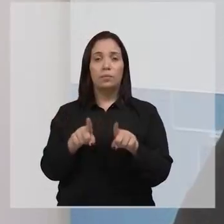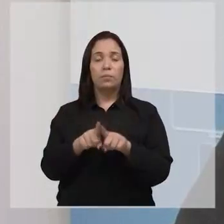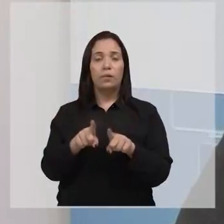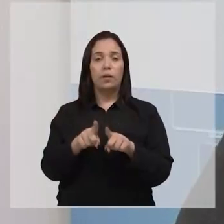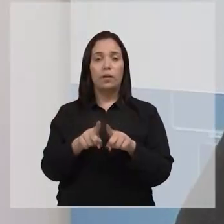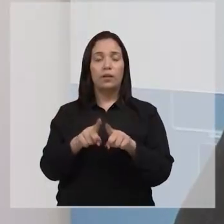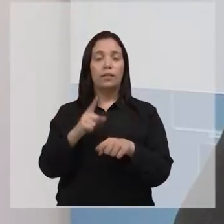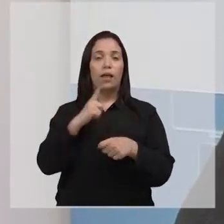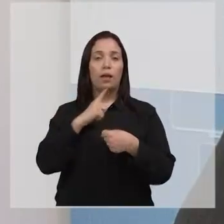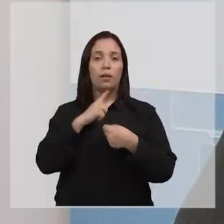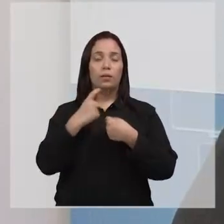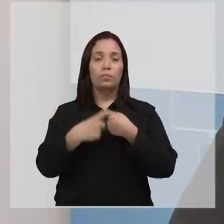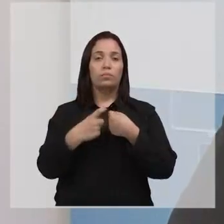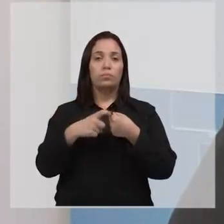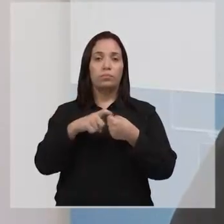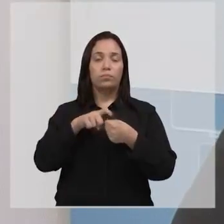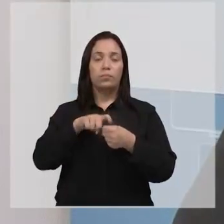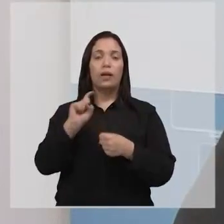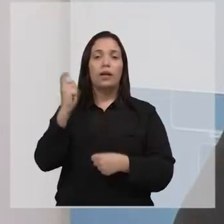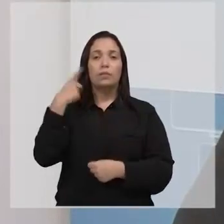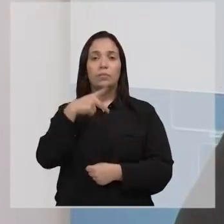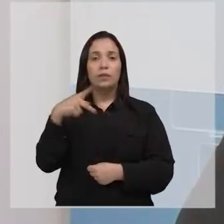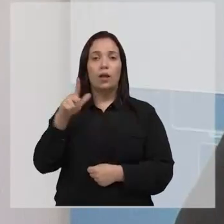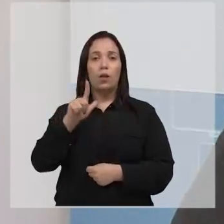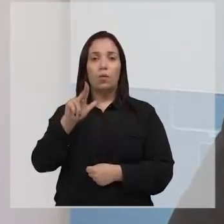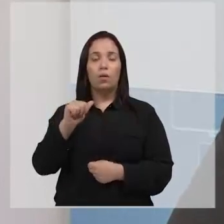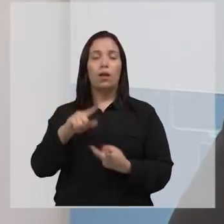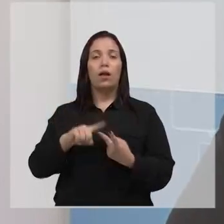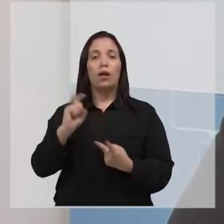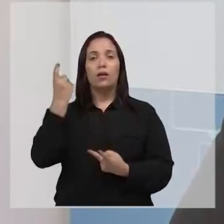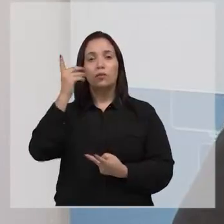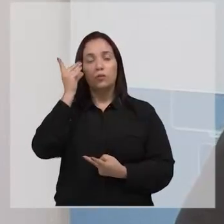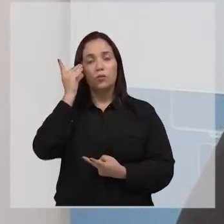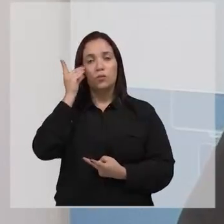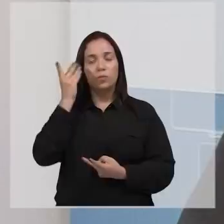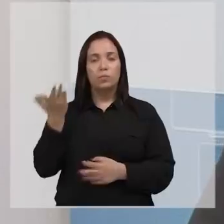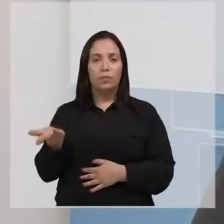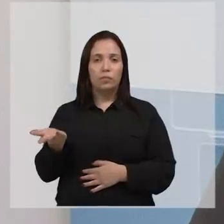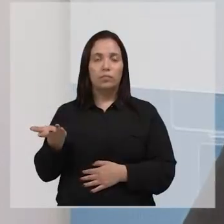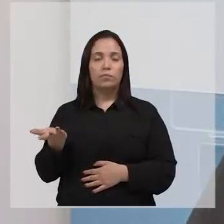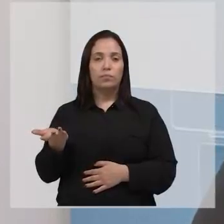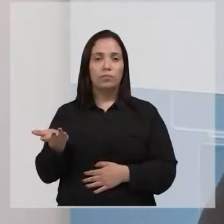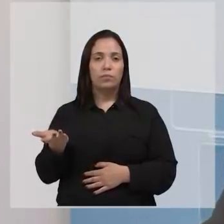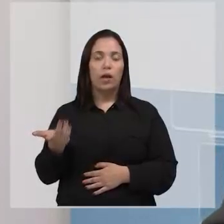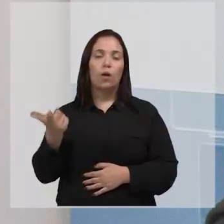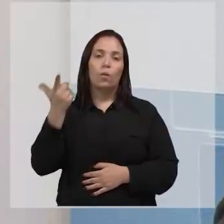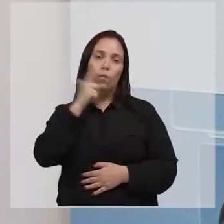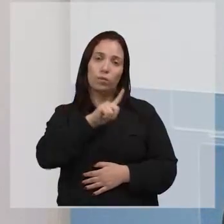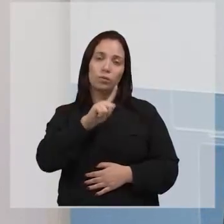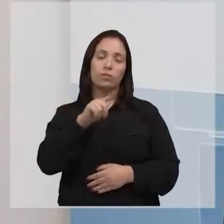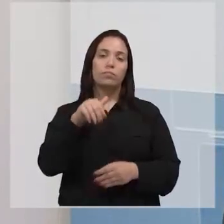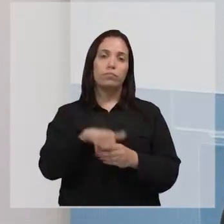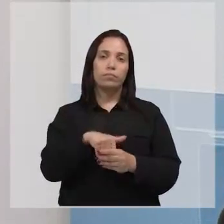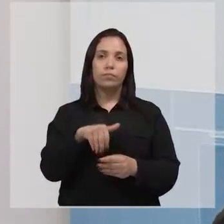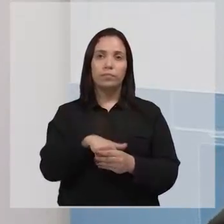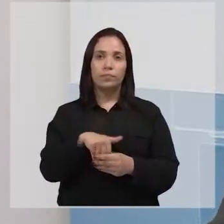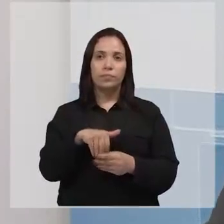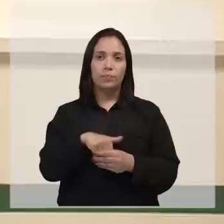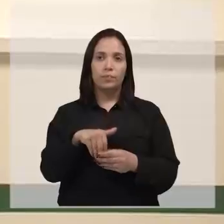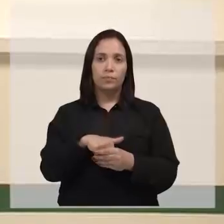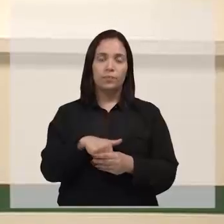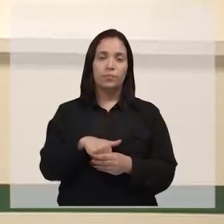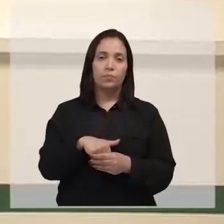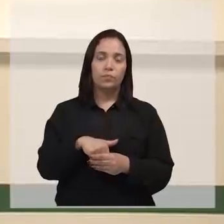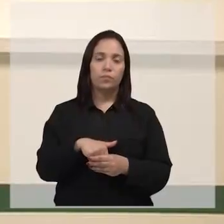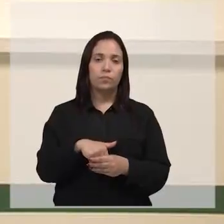13. o presidente Lula E a Dilma. e a Dilma, que era do PT. E resolvia um problema que... Para eles Pra